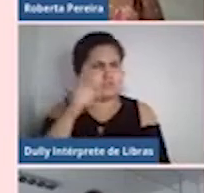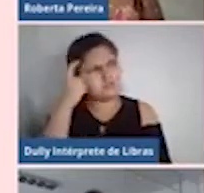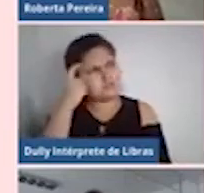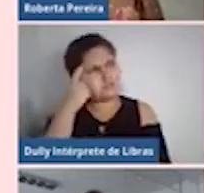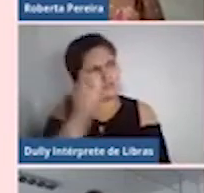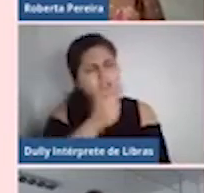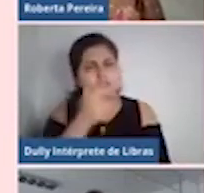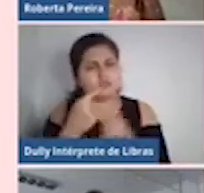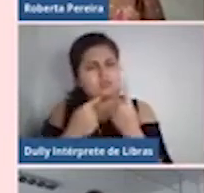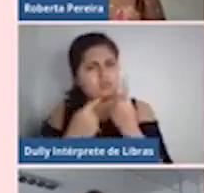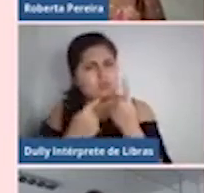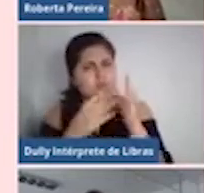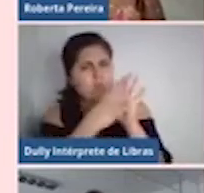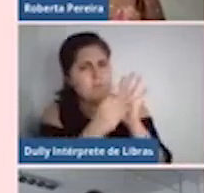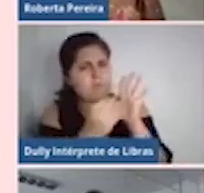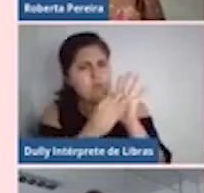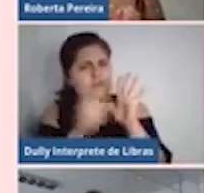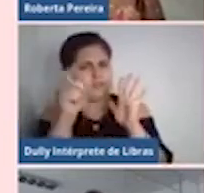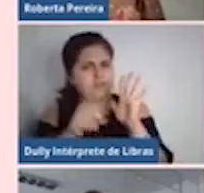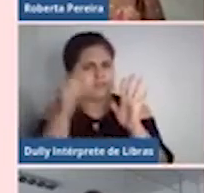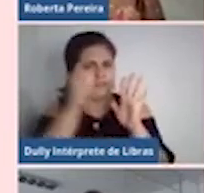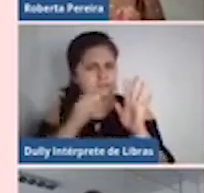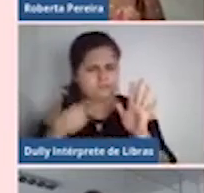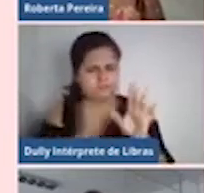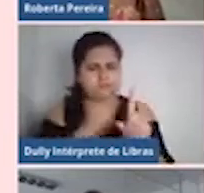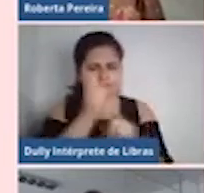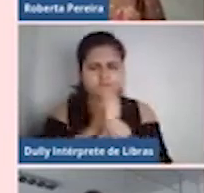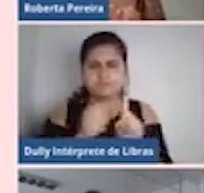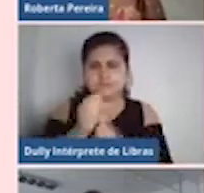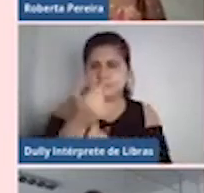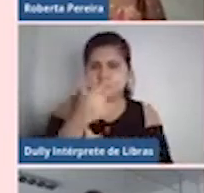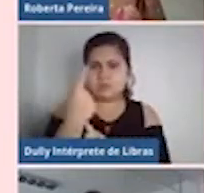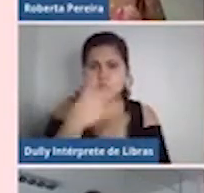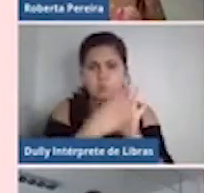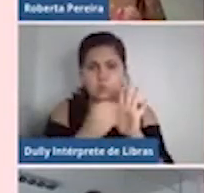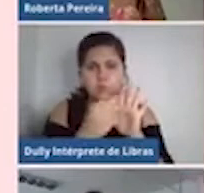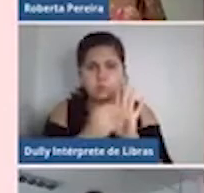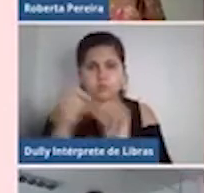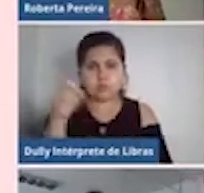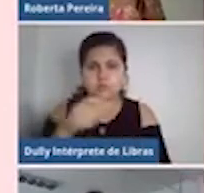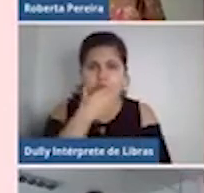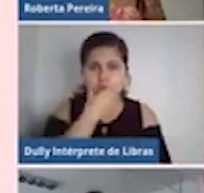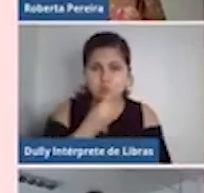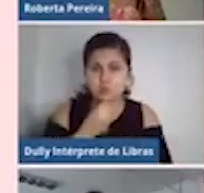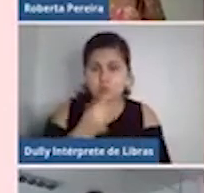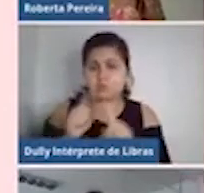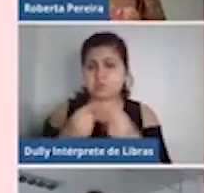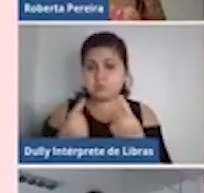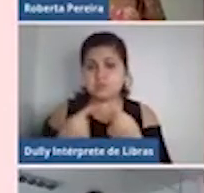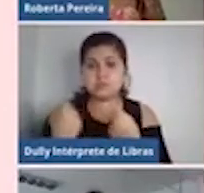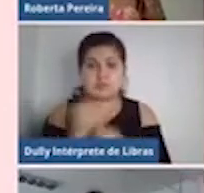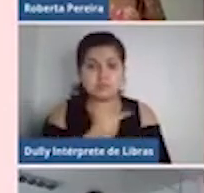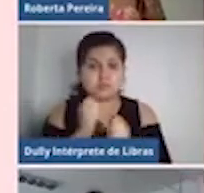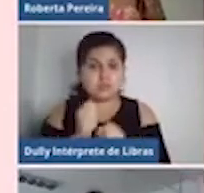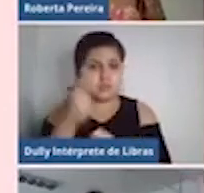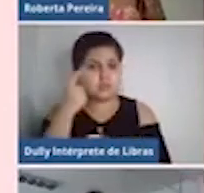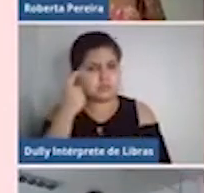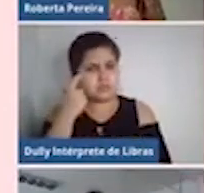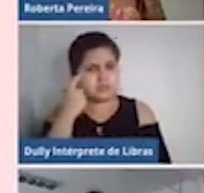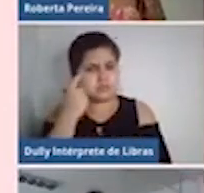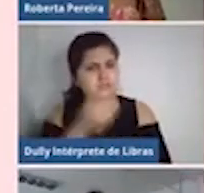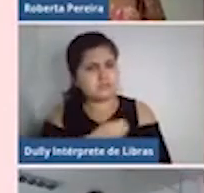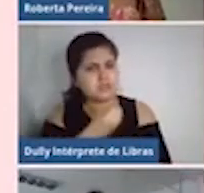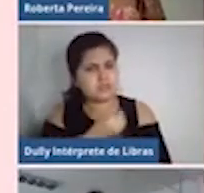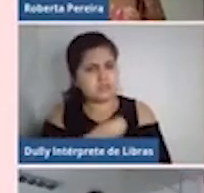existe um único modelo de ser mulher na nossa sociedade, não existe um único modelo de ser homem, mas sim que a gente possa pensar e viver